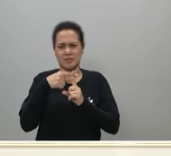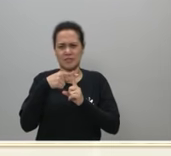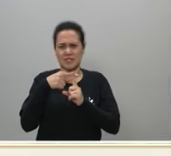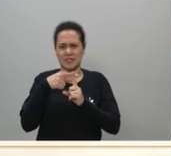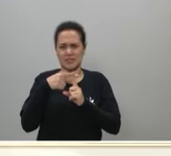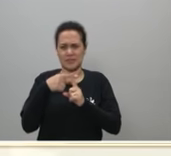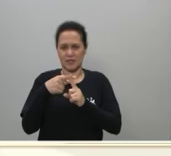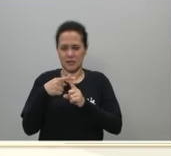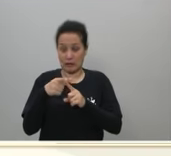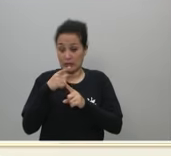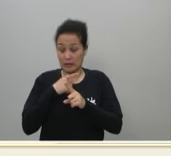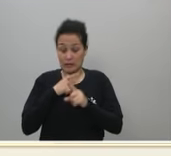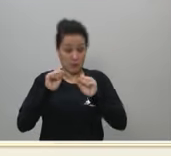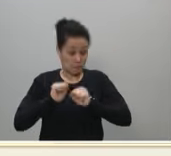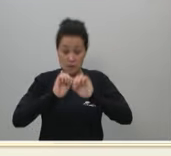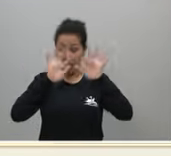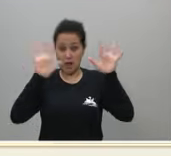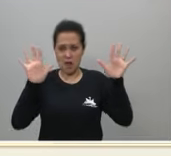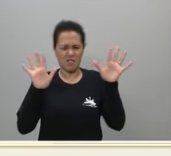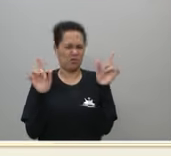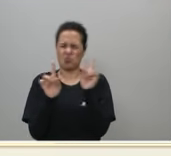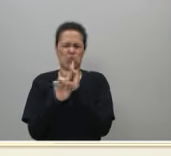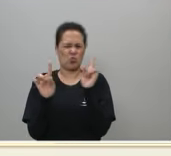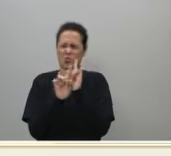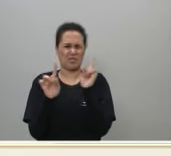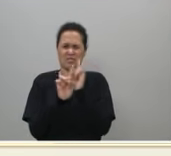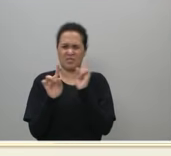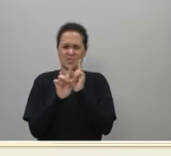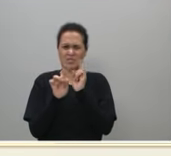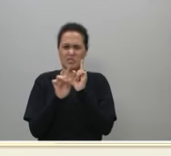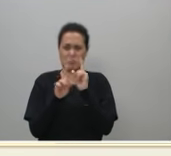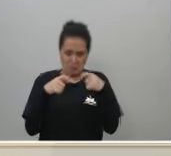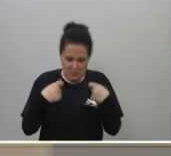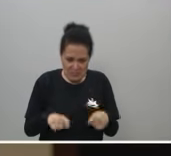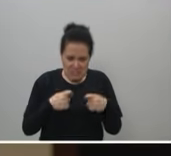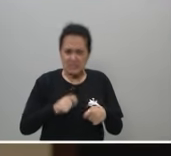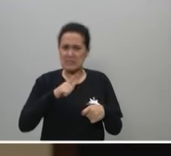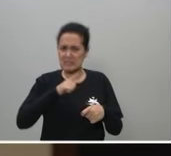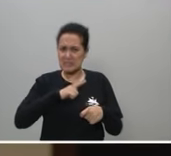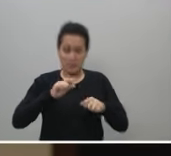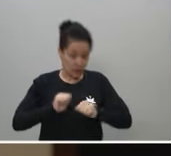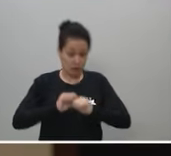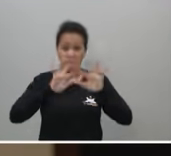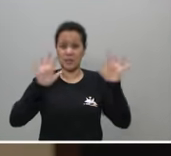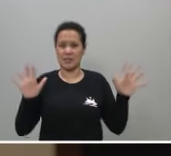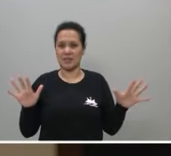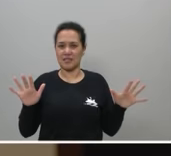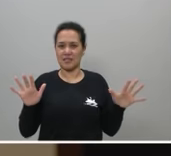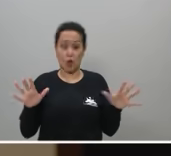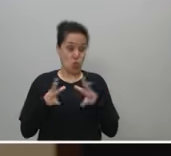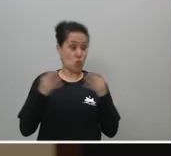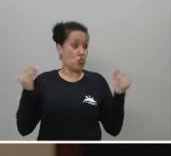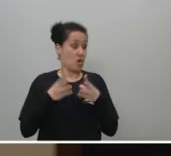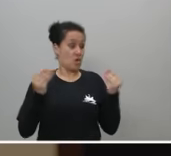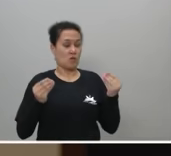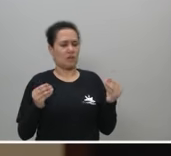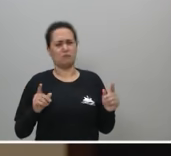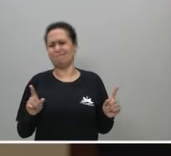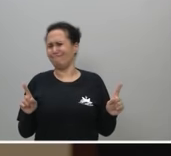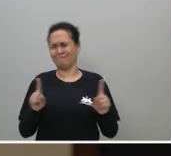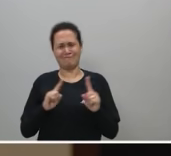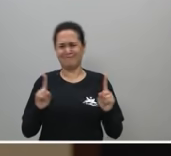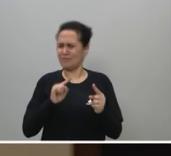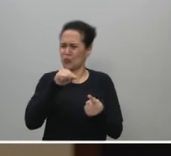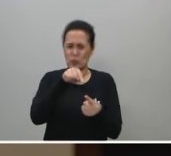baseada em milagres. Não, eu não estou pregando uma igreja baseada em curandeirismo. Não é